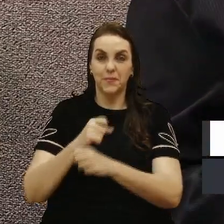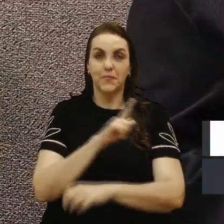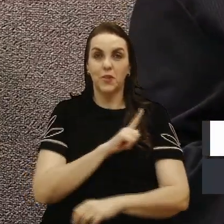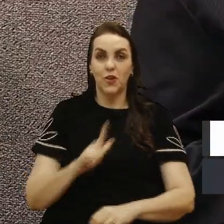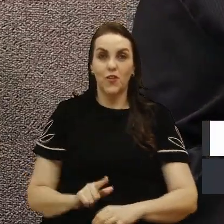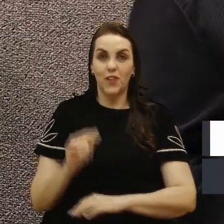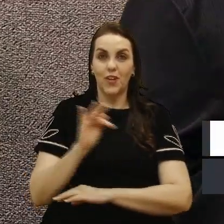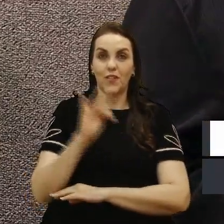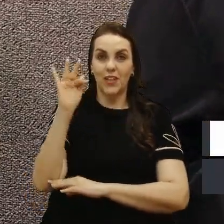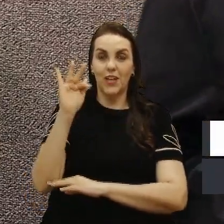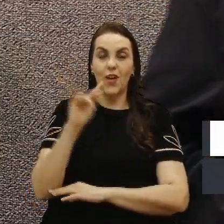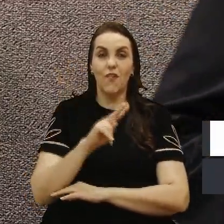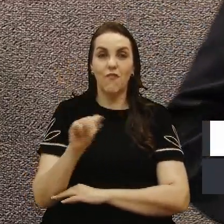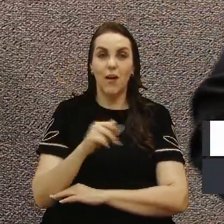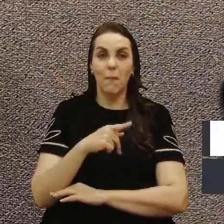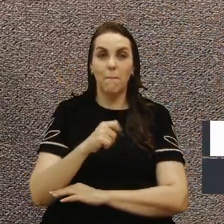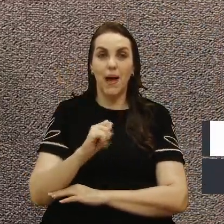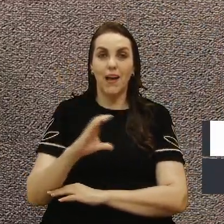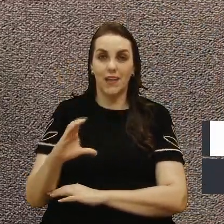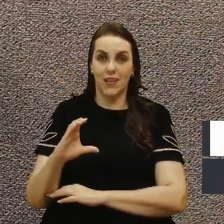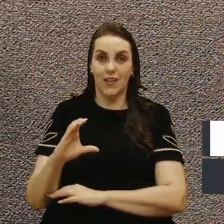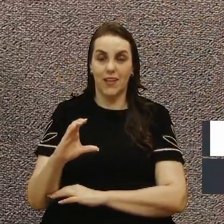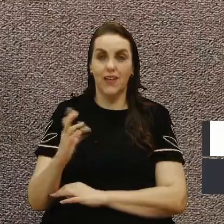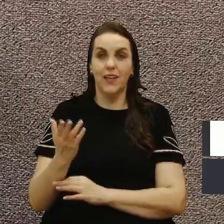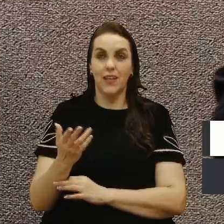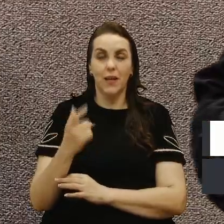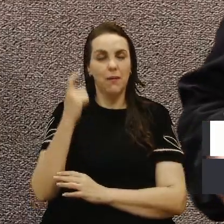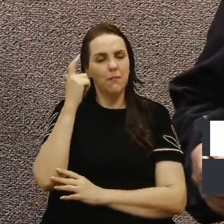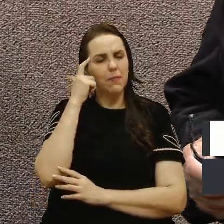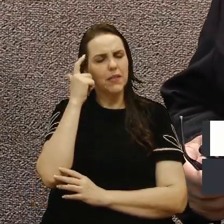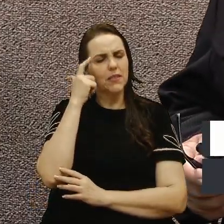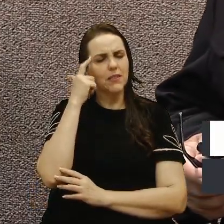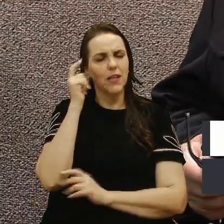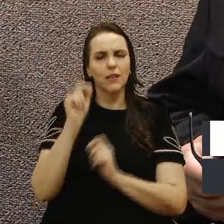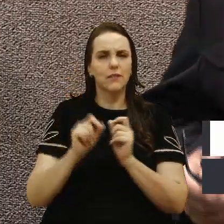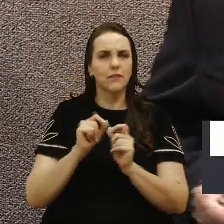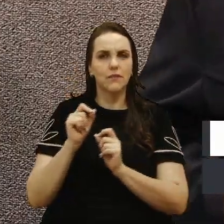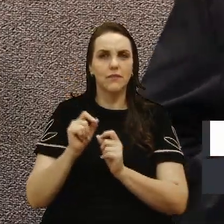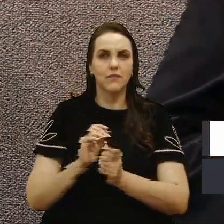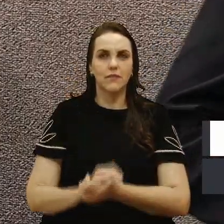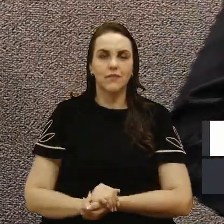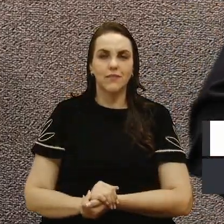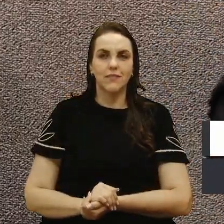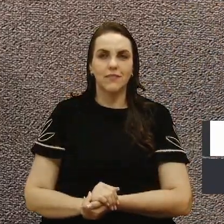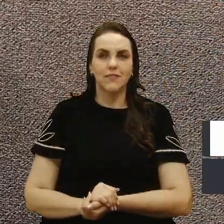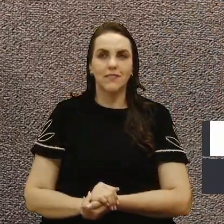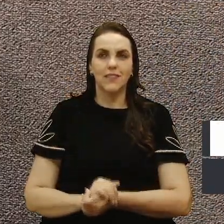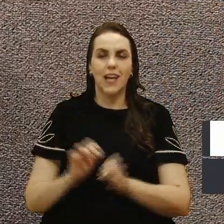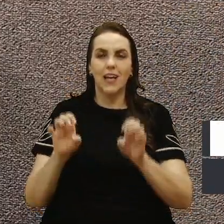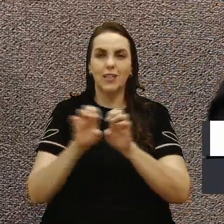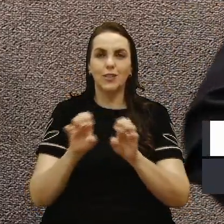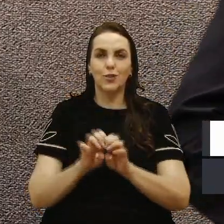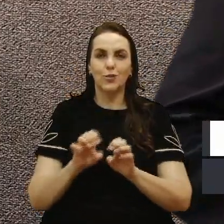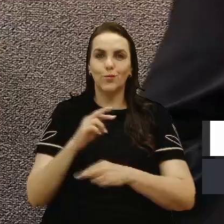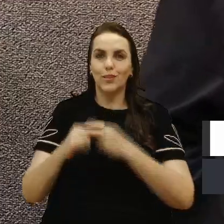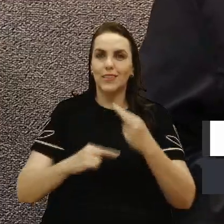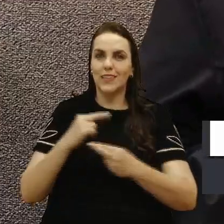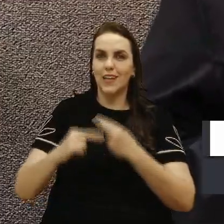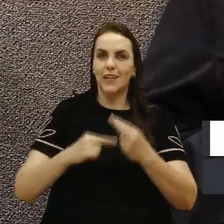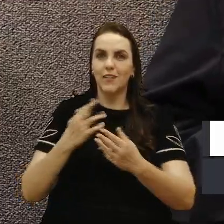o PAC. Um PAC pensando também na reestruturação,